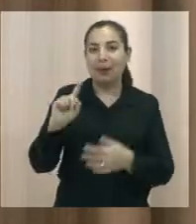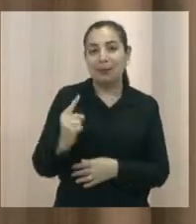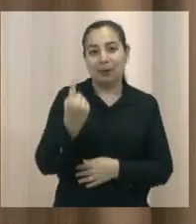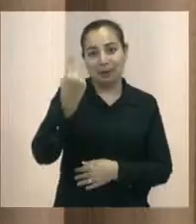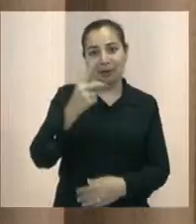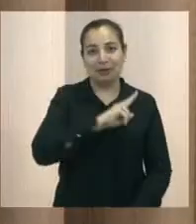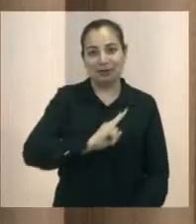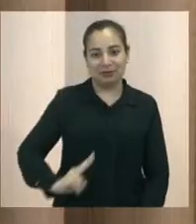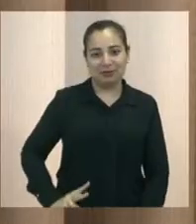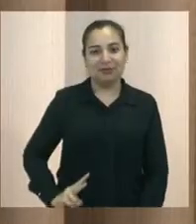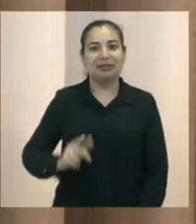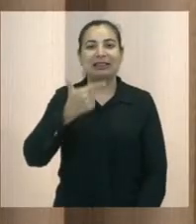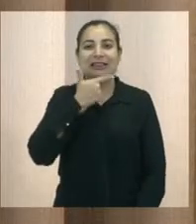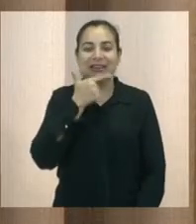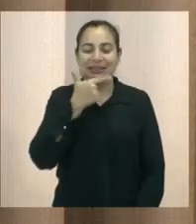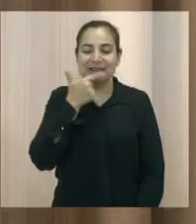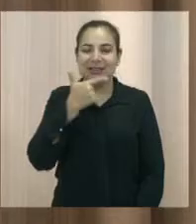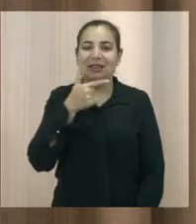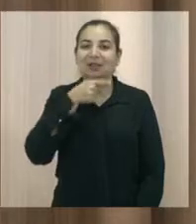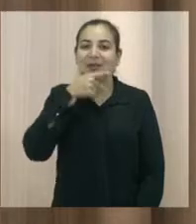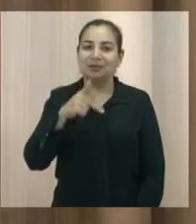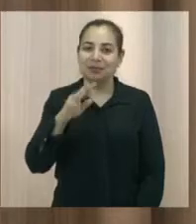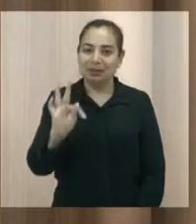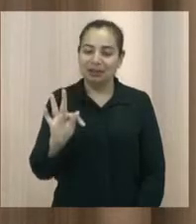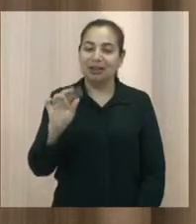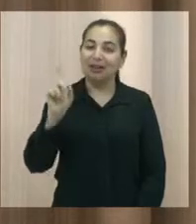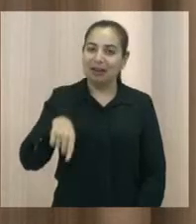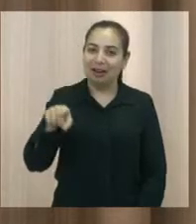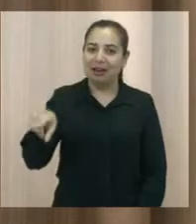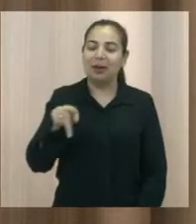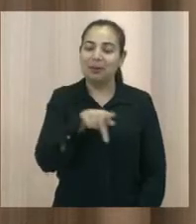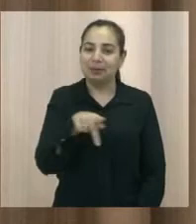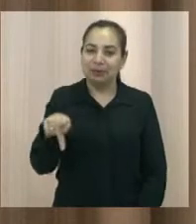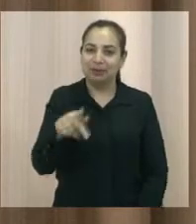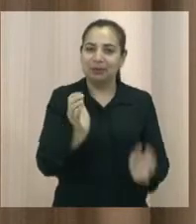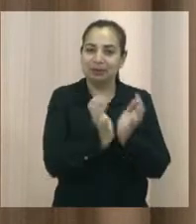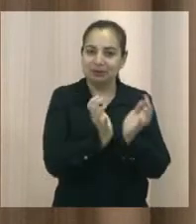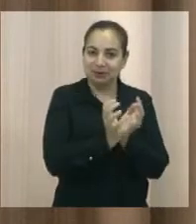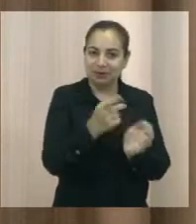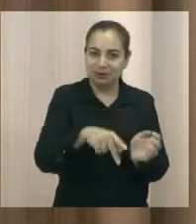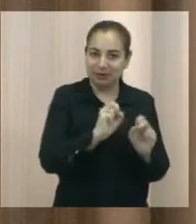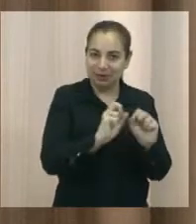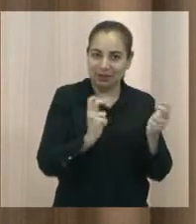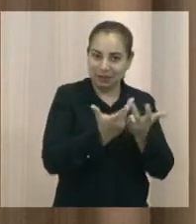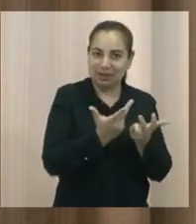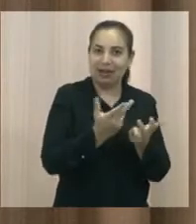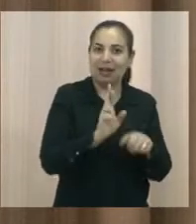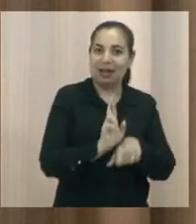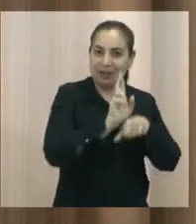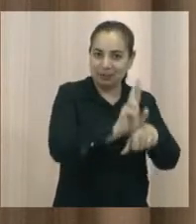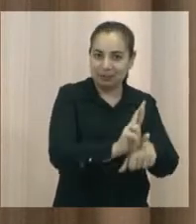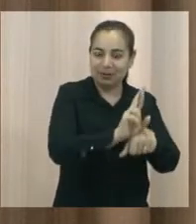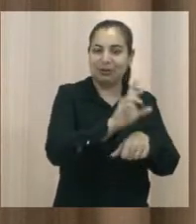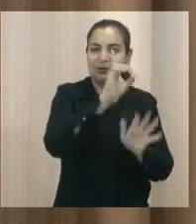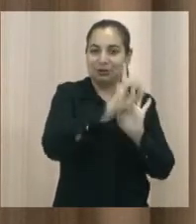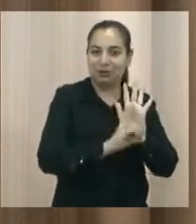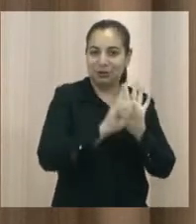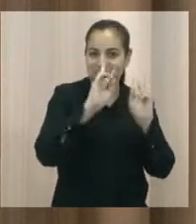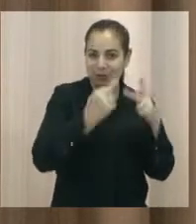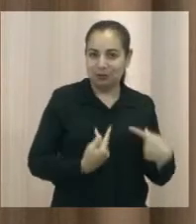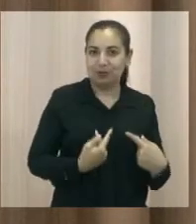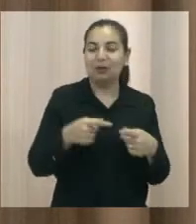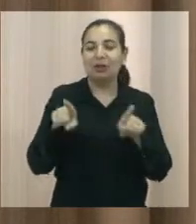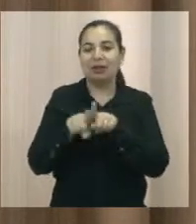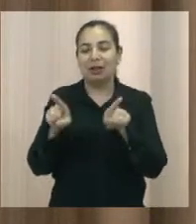a vereadora Larissa Gaspar, do PT, ela que preside, a Comissão de Direitos Humanos aqui da Câmara, e com ela a gente recebe a